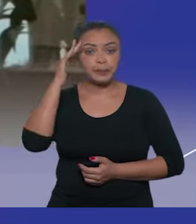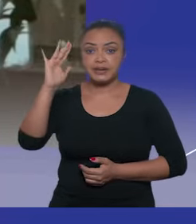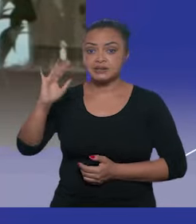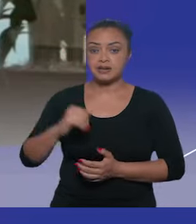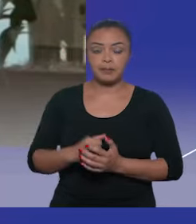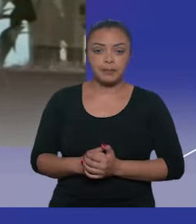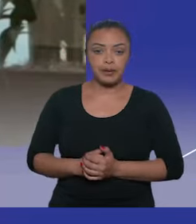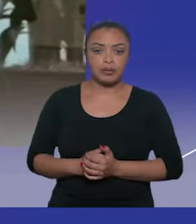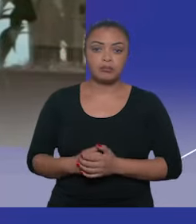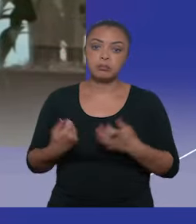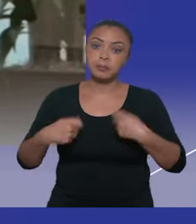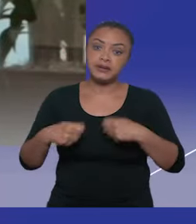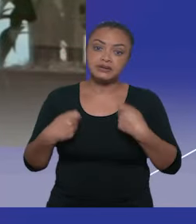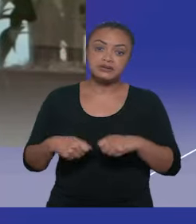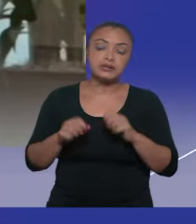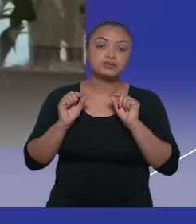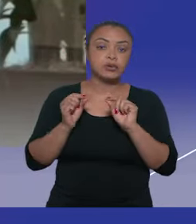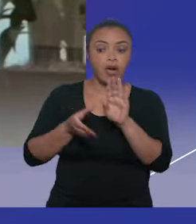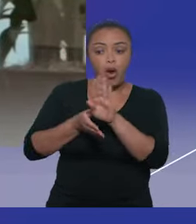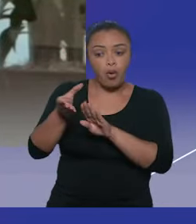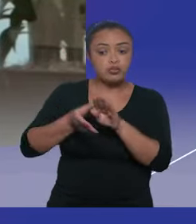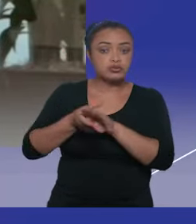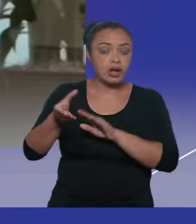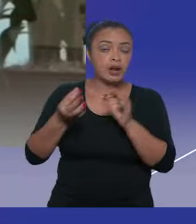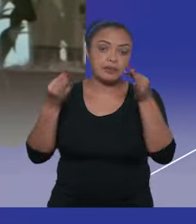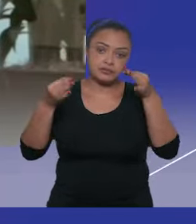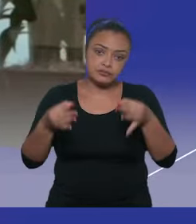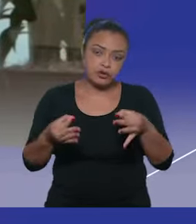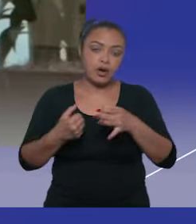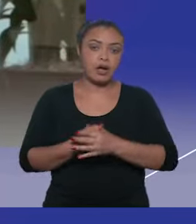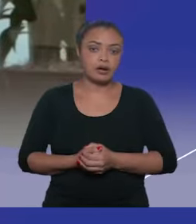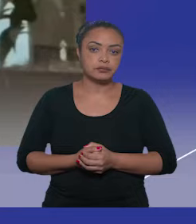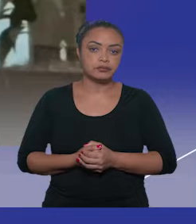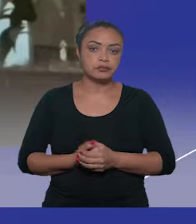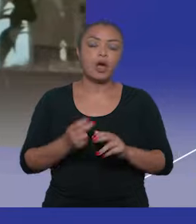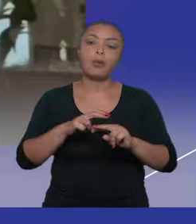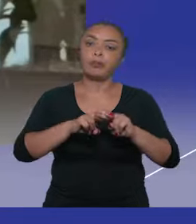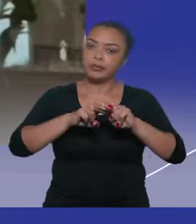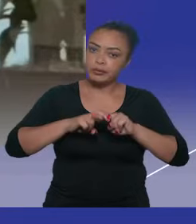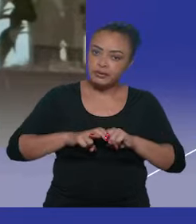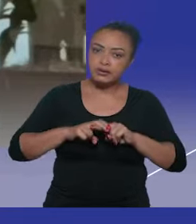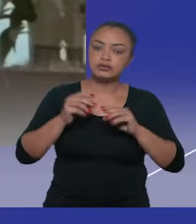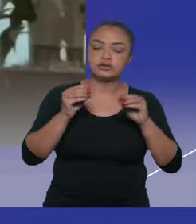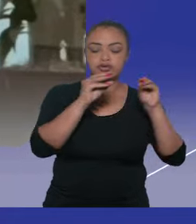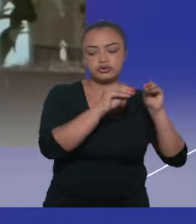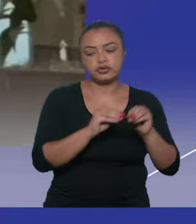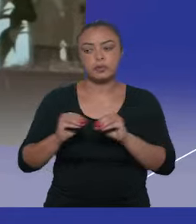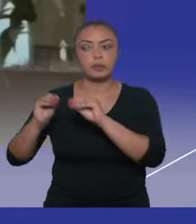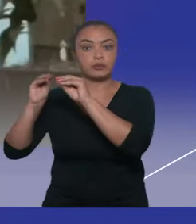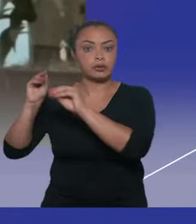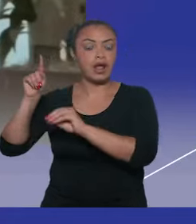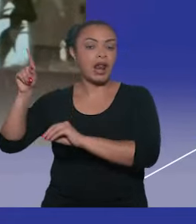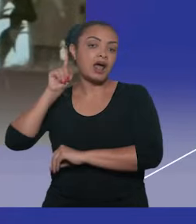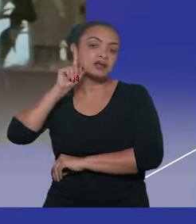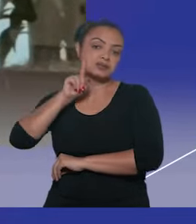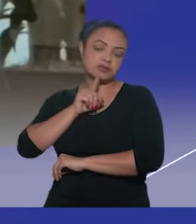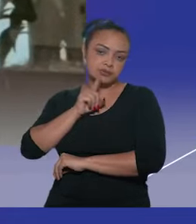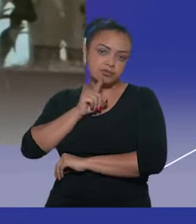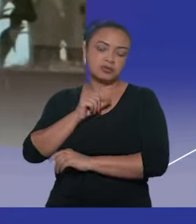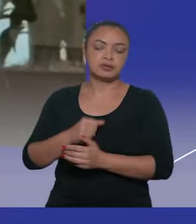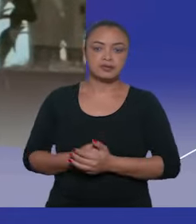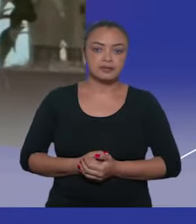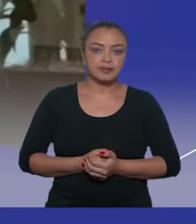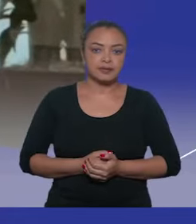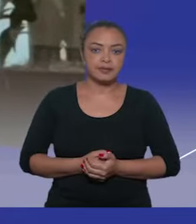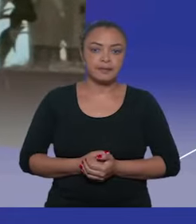construção de um portfólio, de uma carteira de investimento. A segunda, acho que o ponto principal é um aconselhamento correto. E aí,